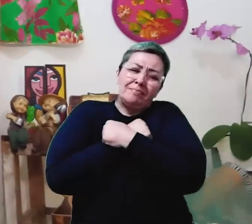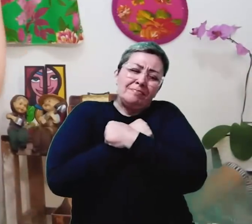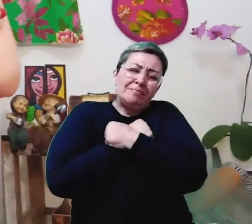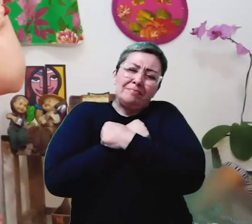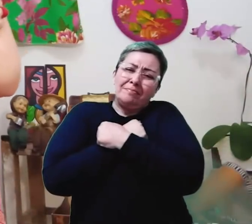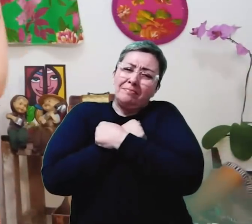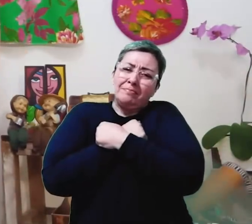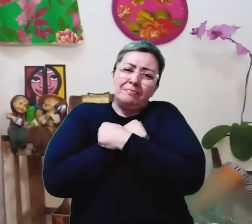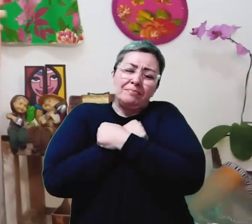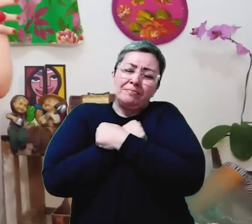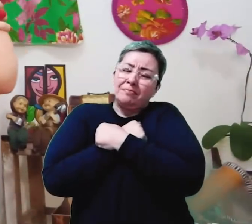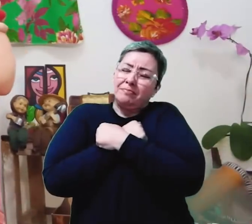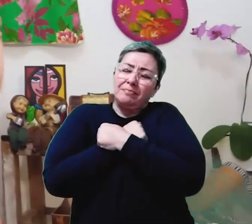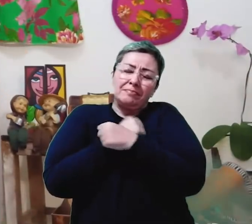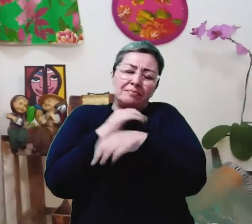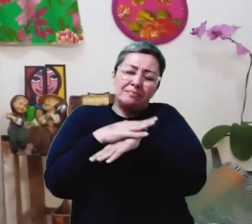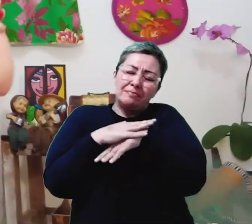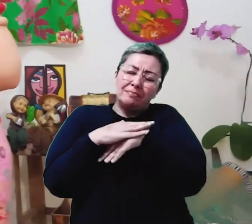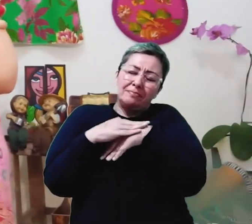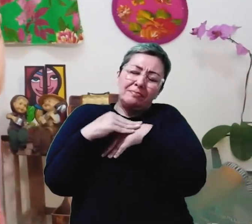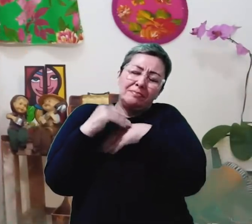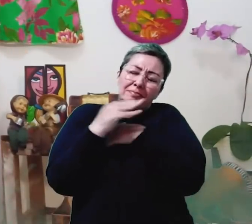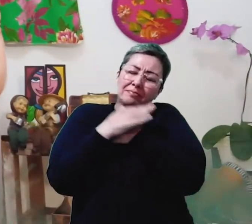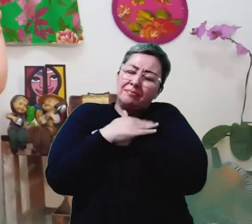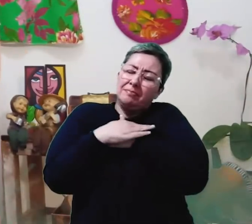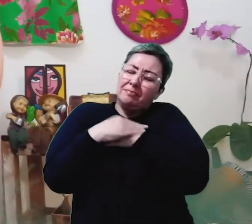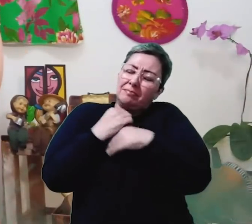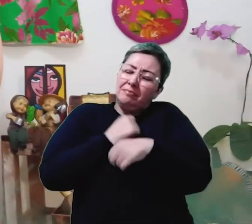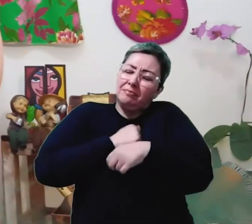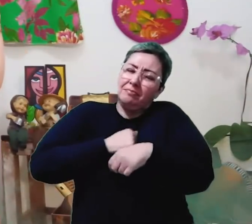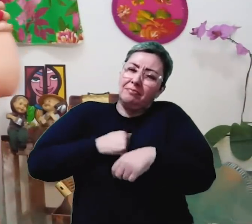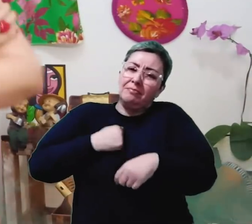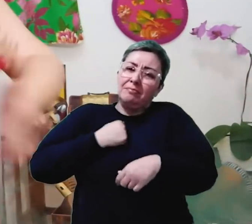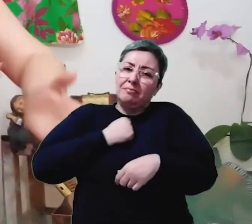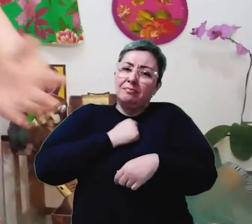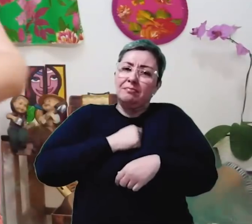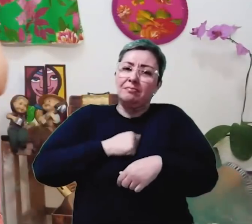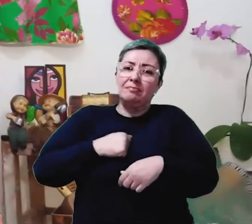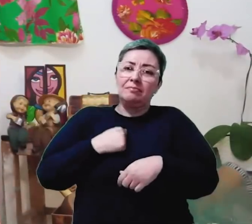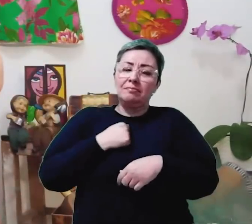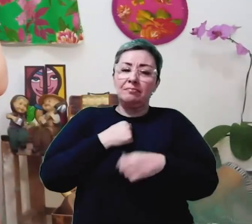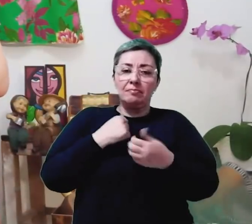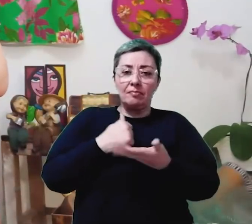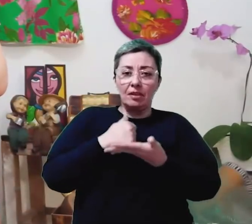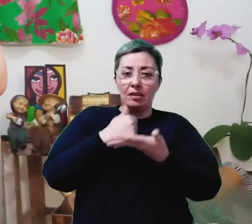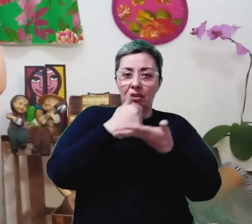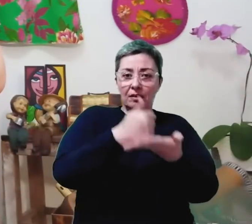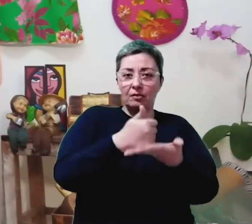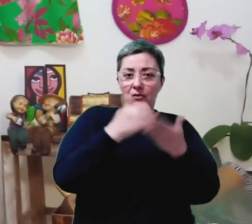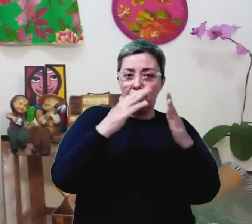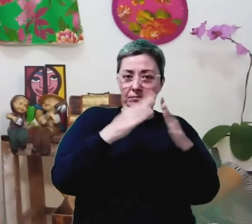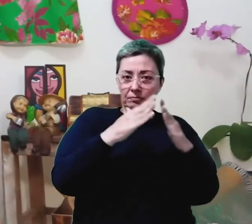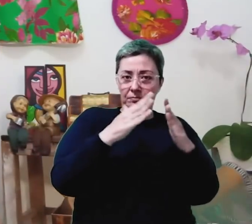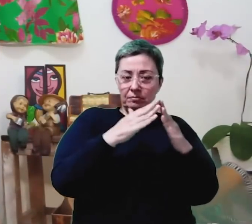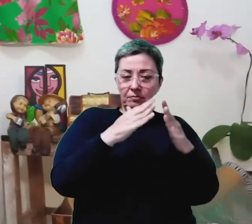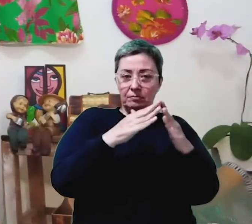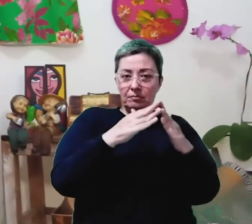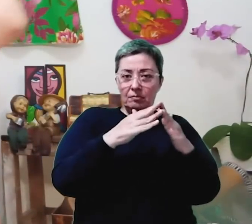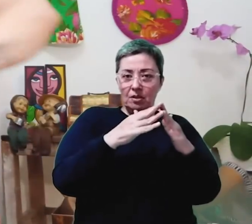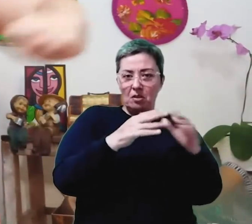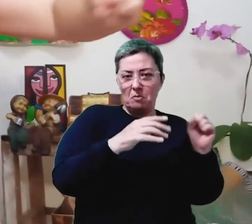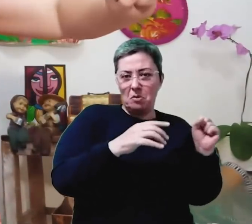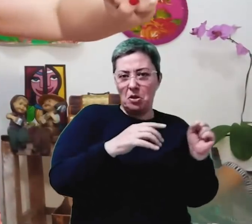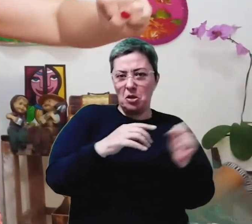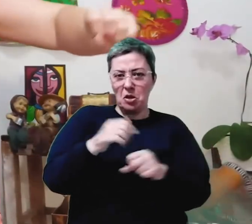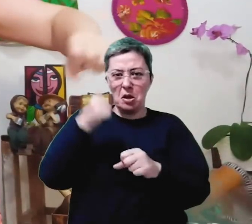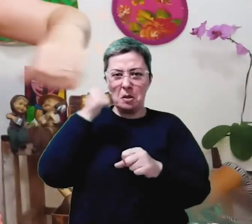a menina com tanto carinho, com tanta saudade. Levou a menina para dentro de casa e arrastou